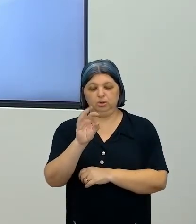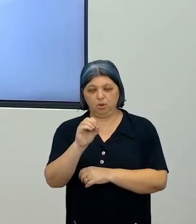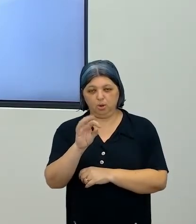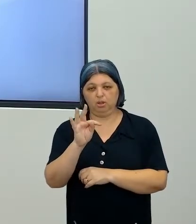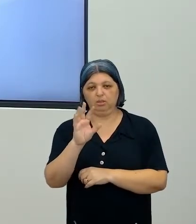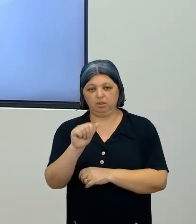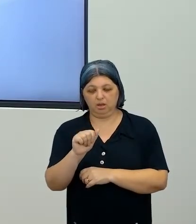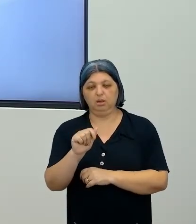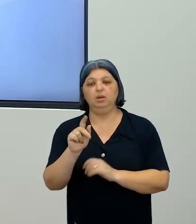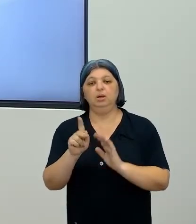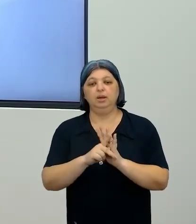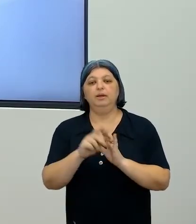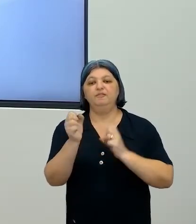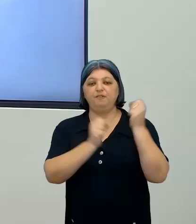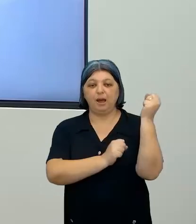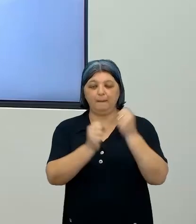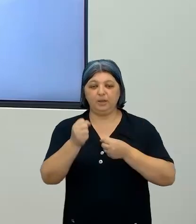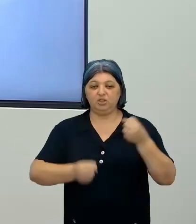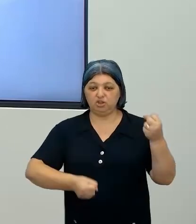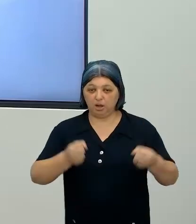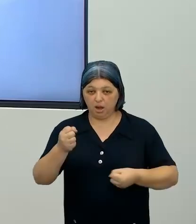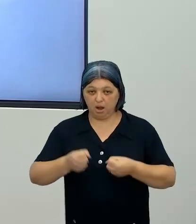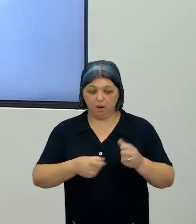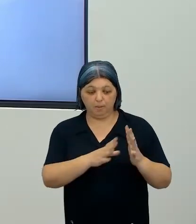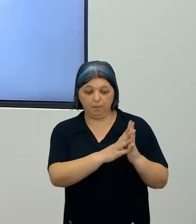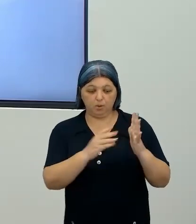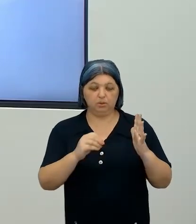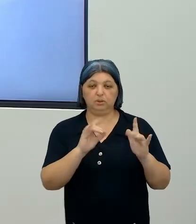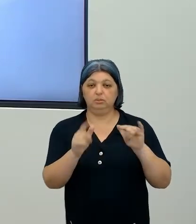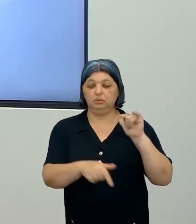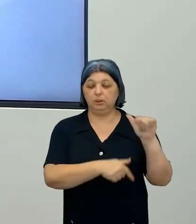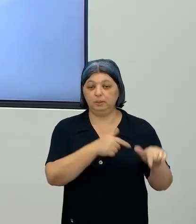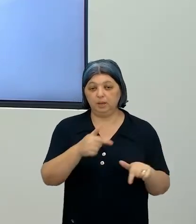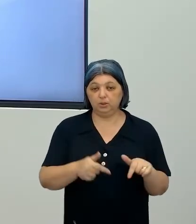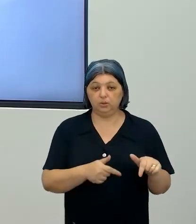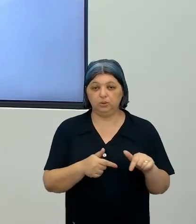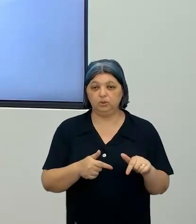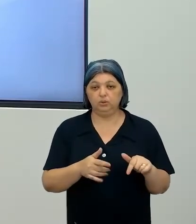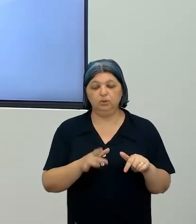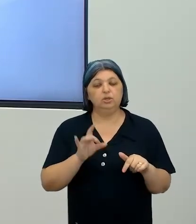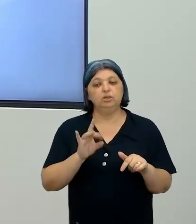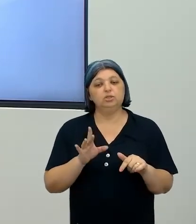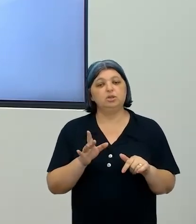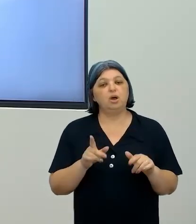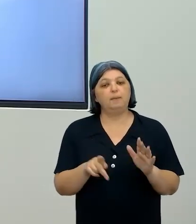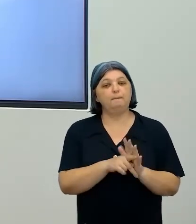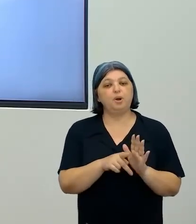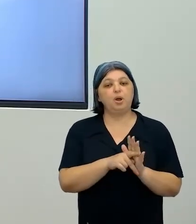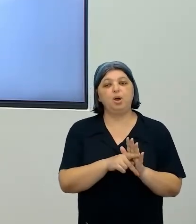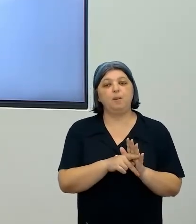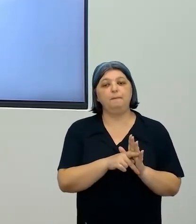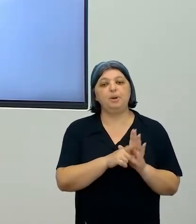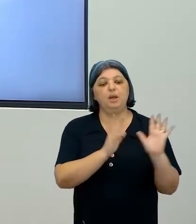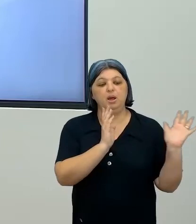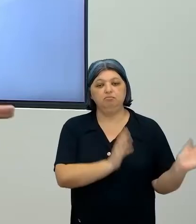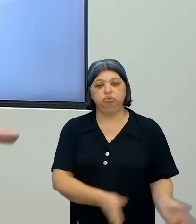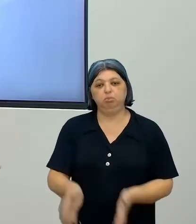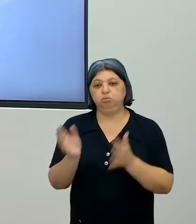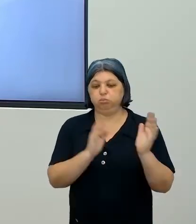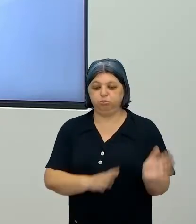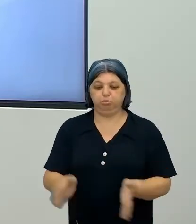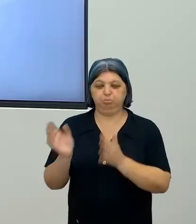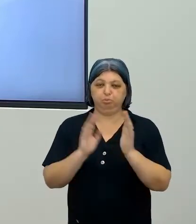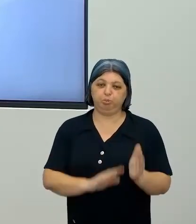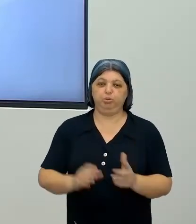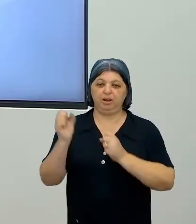modelo, e é justamente aquele modelo em que o trabalhador ele não está mais numa esteira de produção como nessa montagem